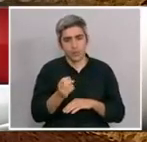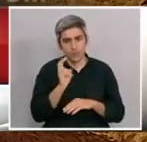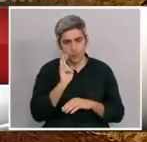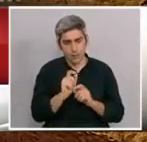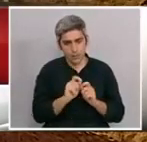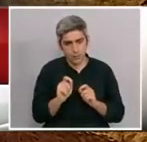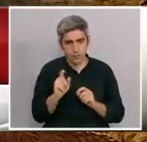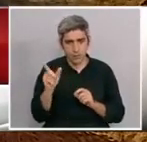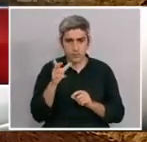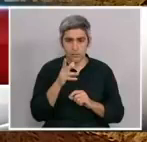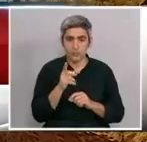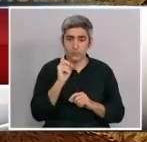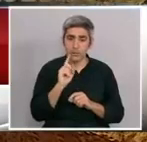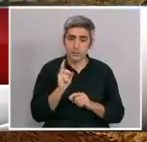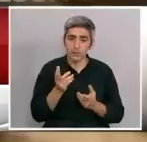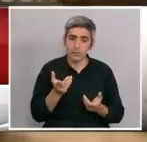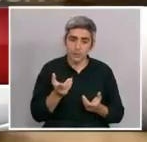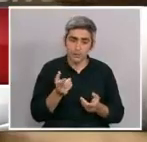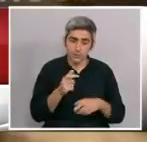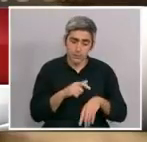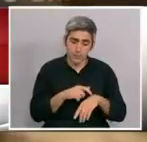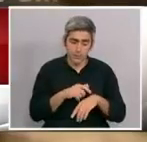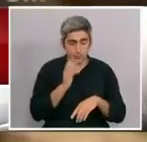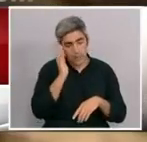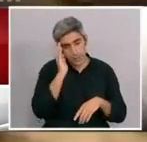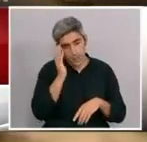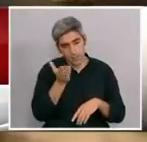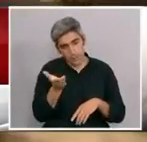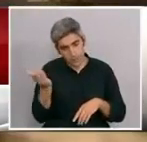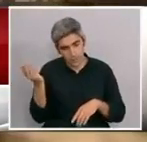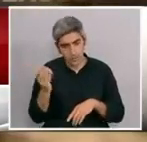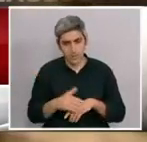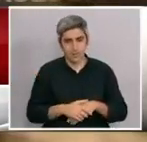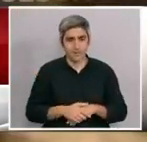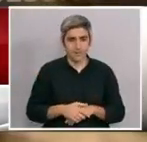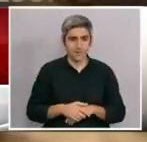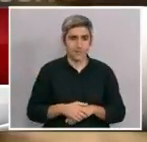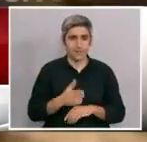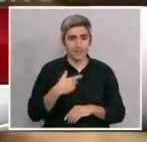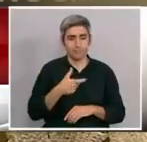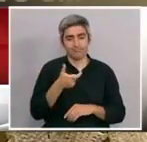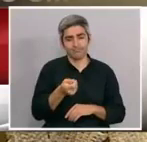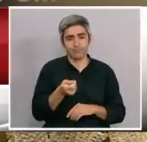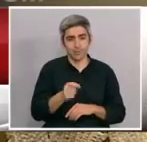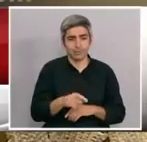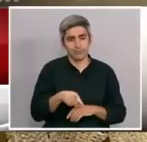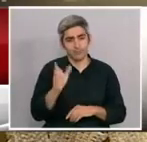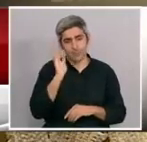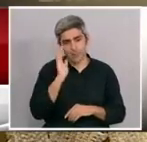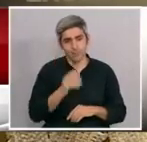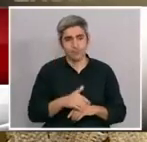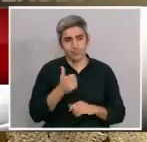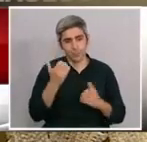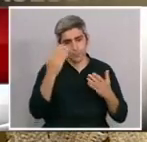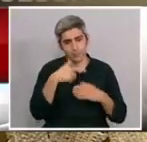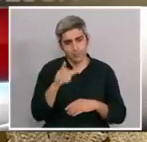ele então ia lá e dizia, meninas, são horas de ir para a cama. E nós ligávamos a televisão e íamos. Dávamos-lhe as boas